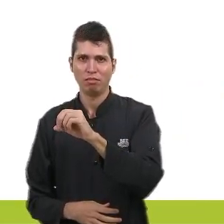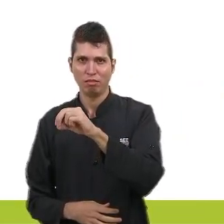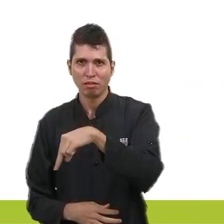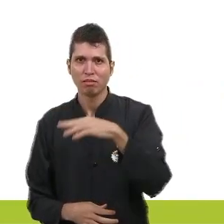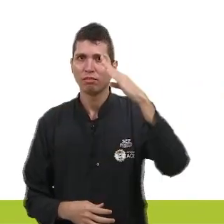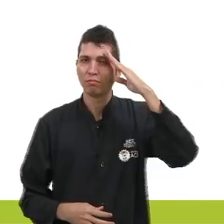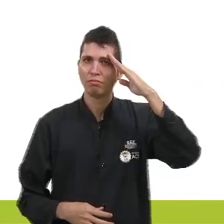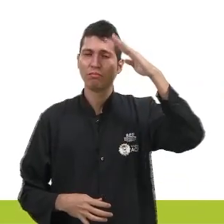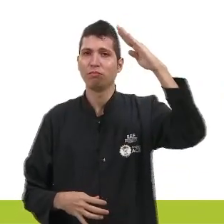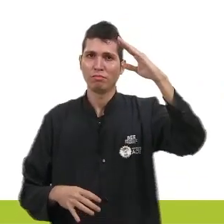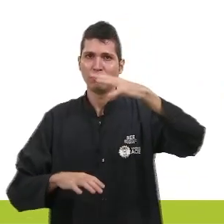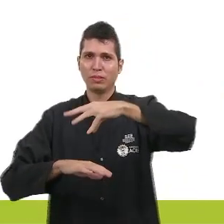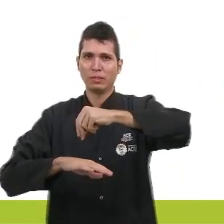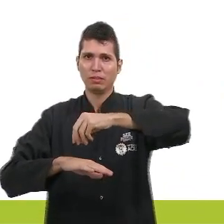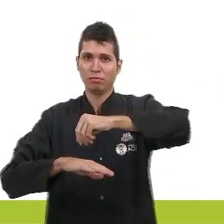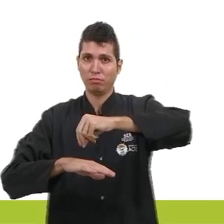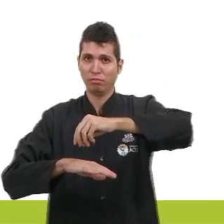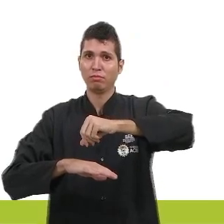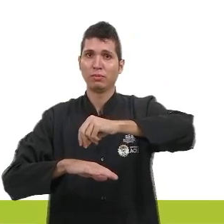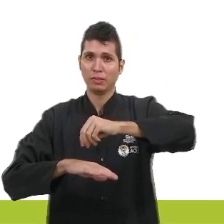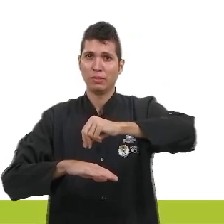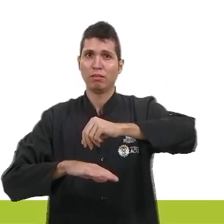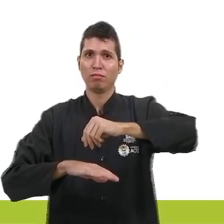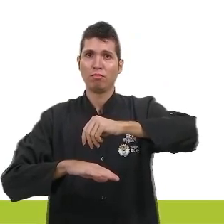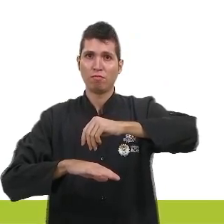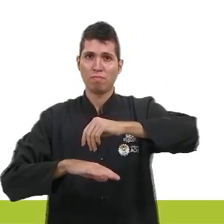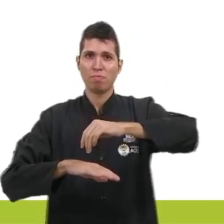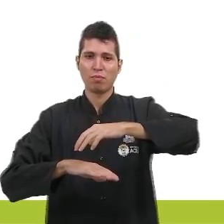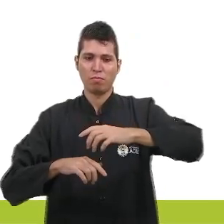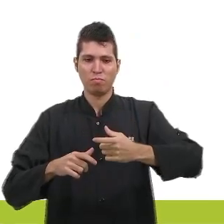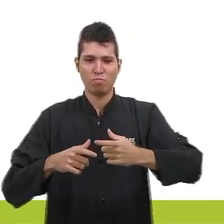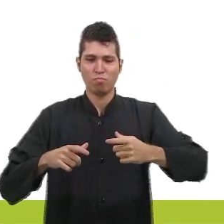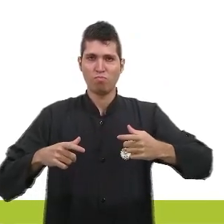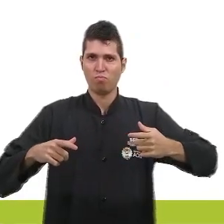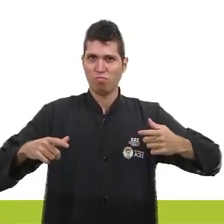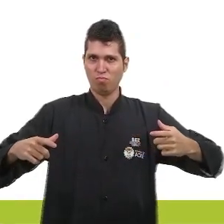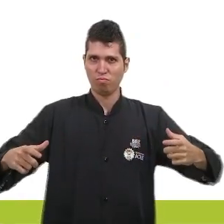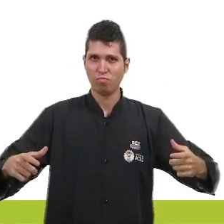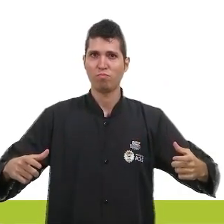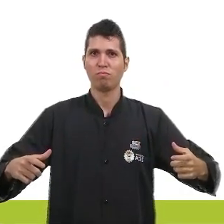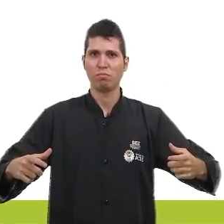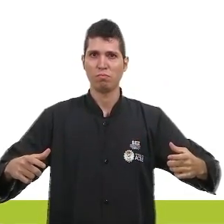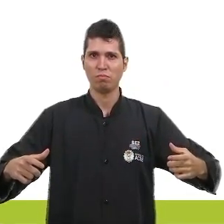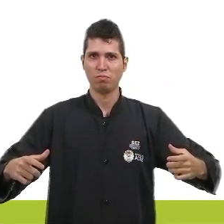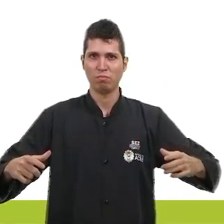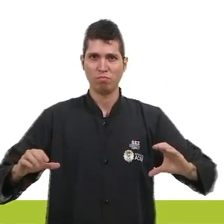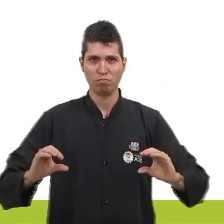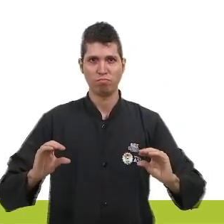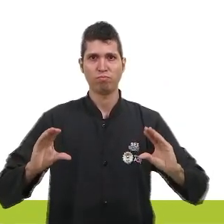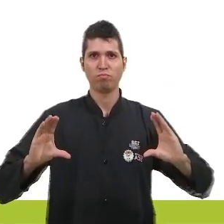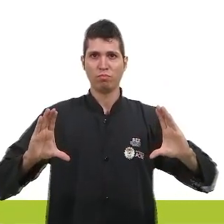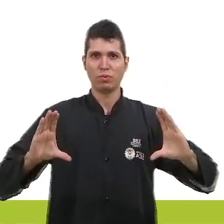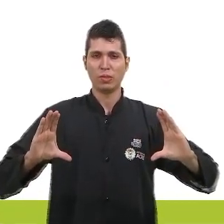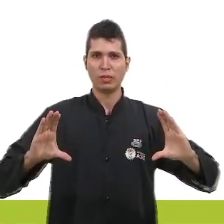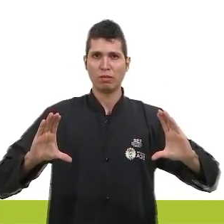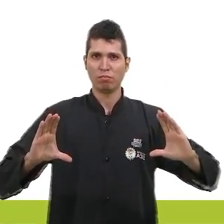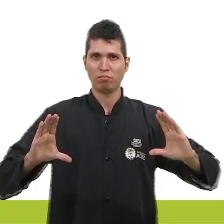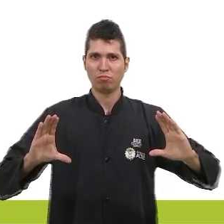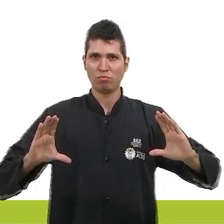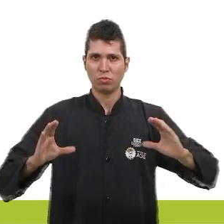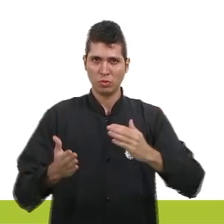principais províncias, observem, elas têm maior faixa territorial, né, elas começassem a expandir o